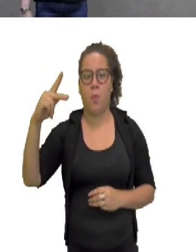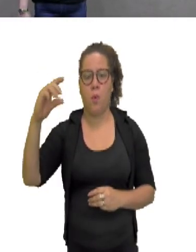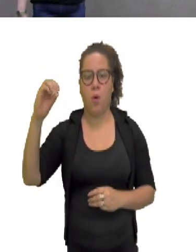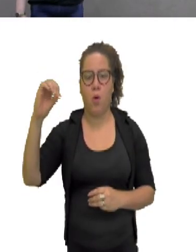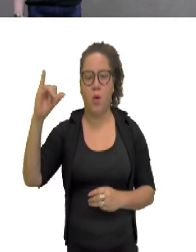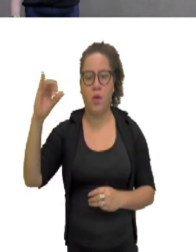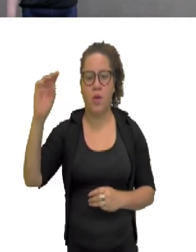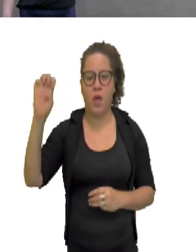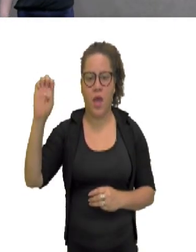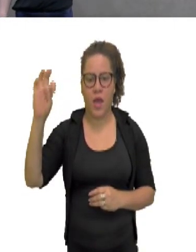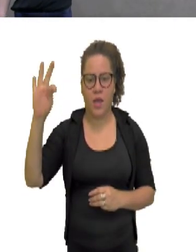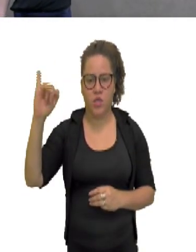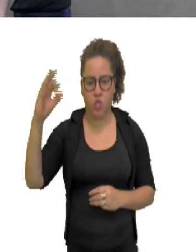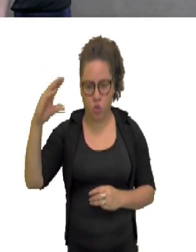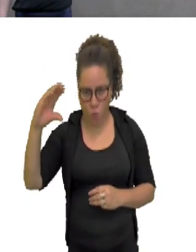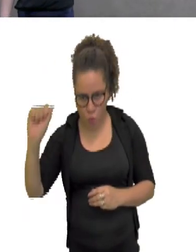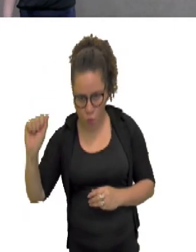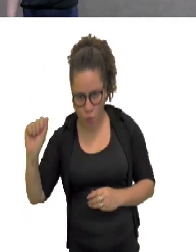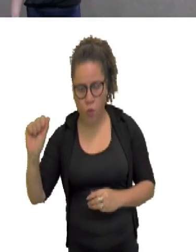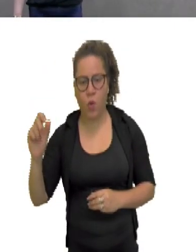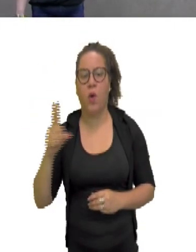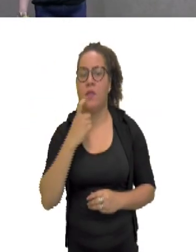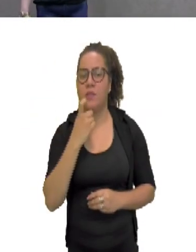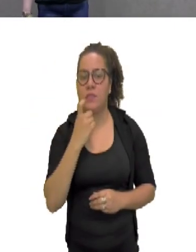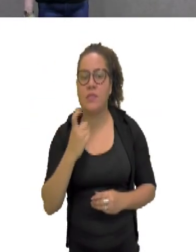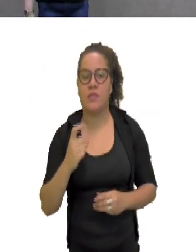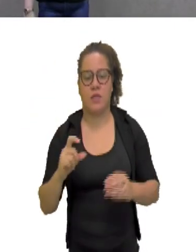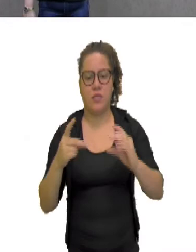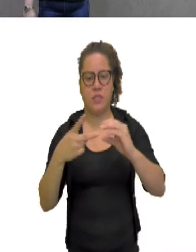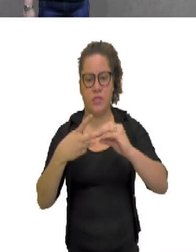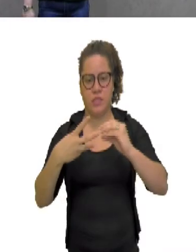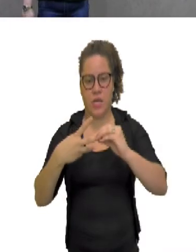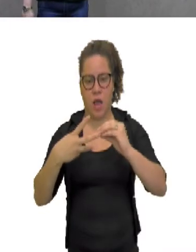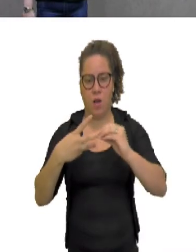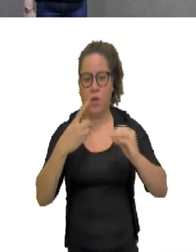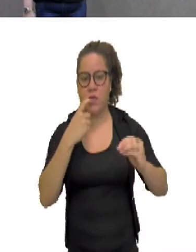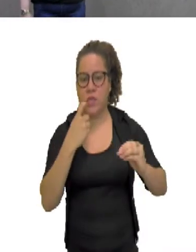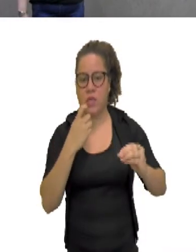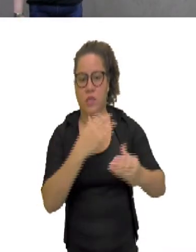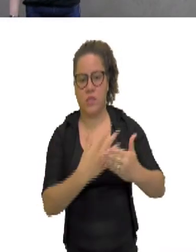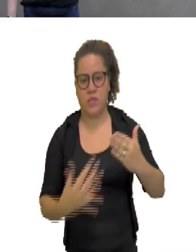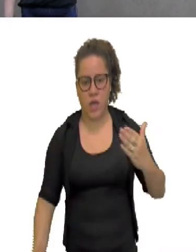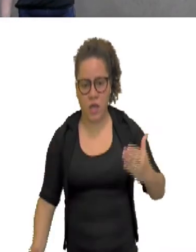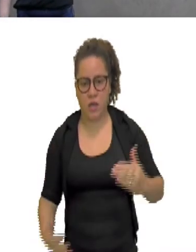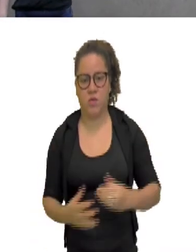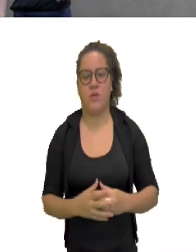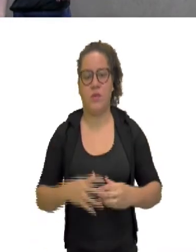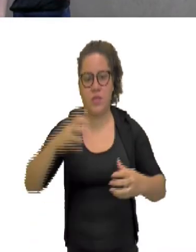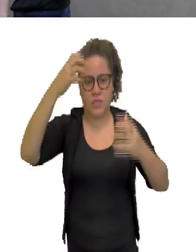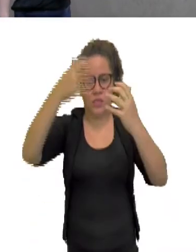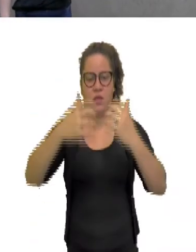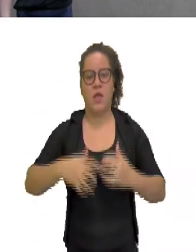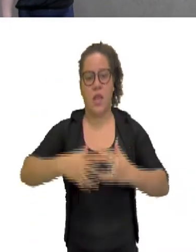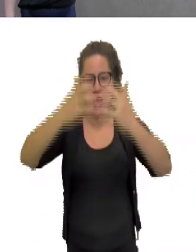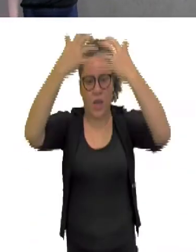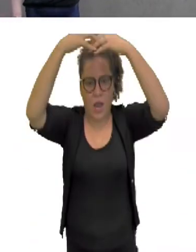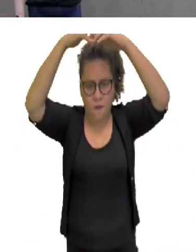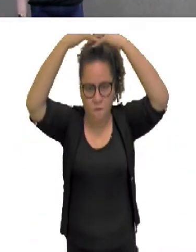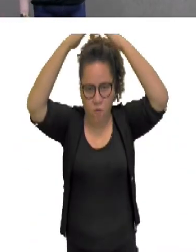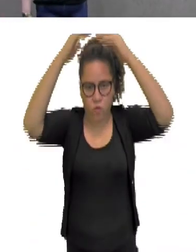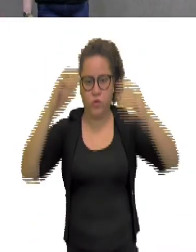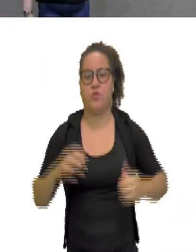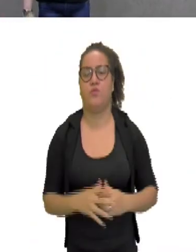por formar as células sanguíneas. Agora nós vamos para o tecido nervoso. É